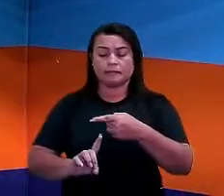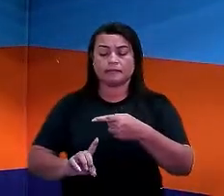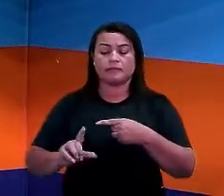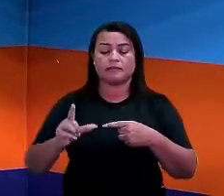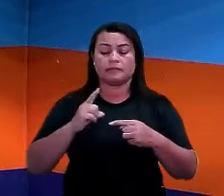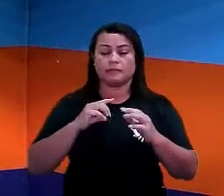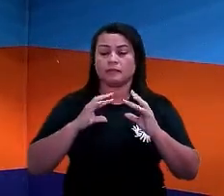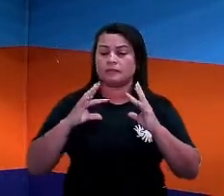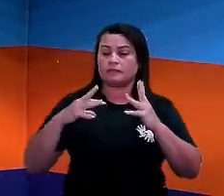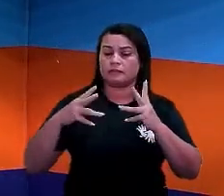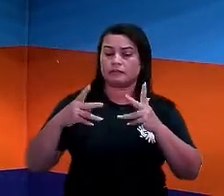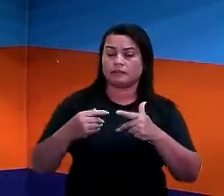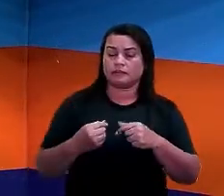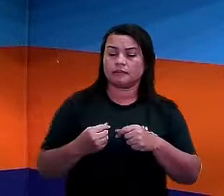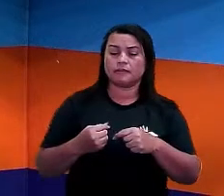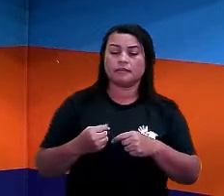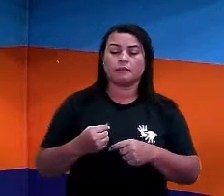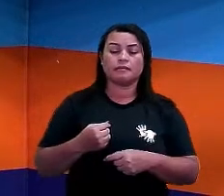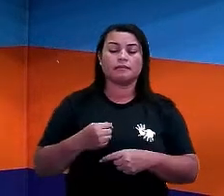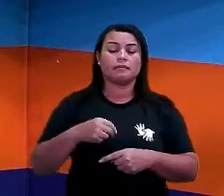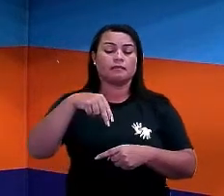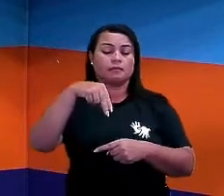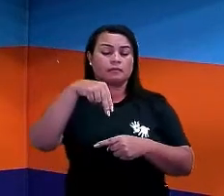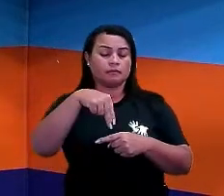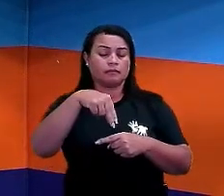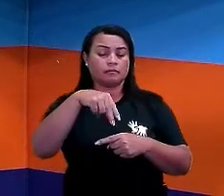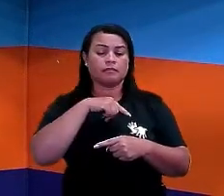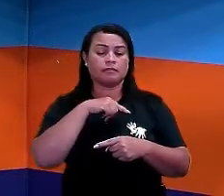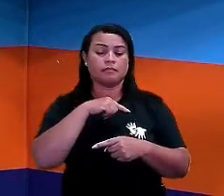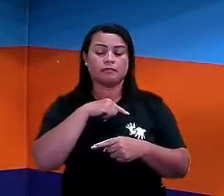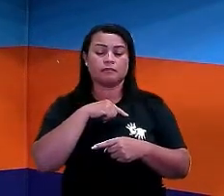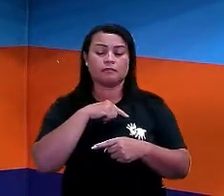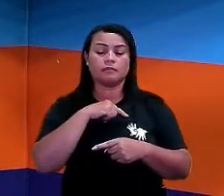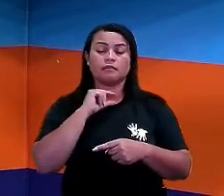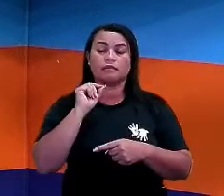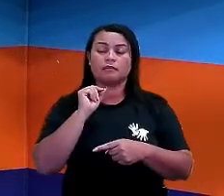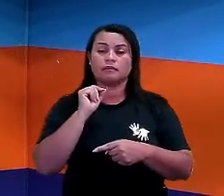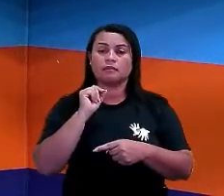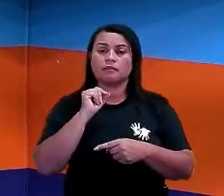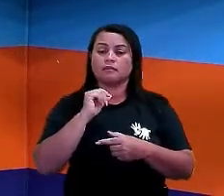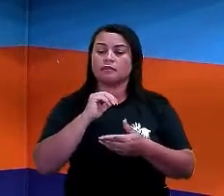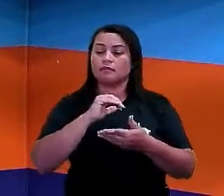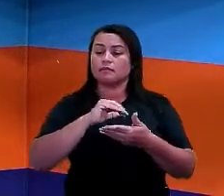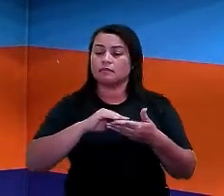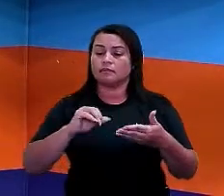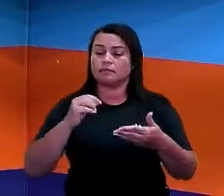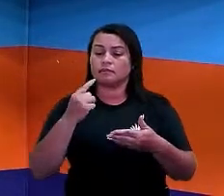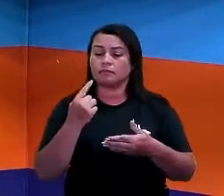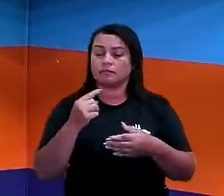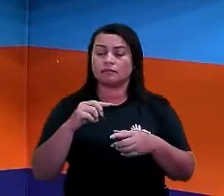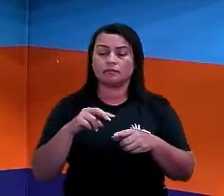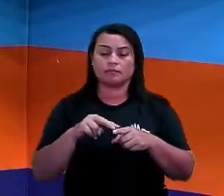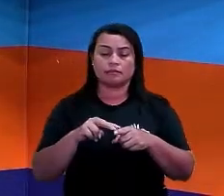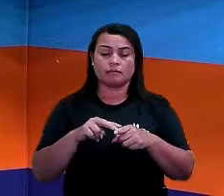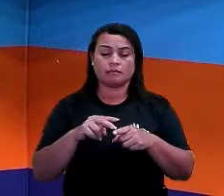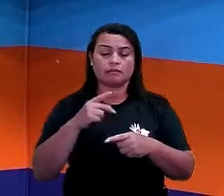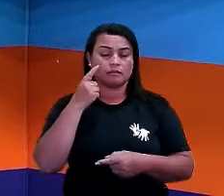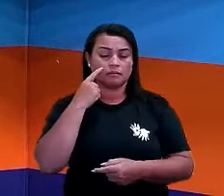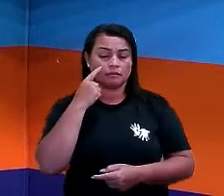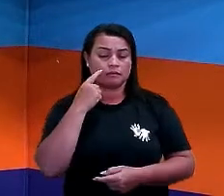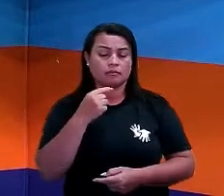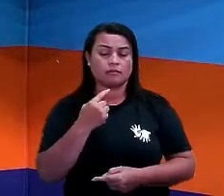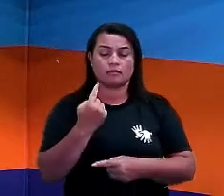o total e no numerador eu vou botar a parte que representa uma fatia dessa pizza. E aí como é que